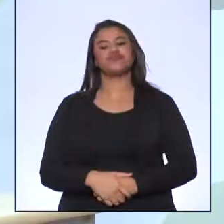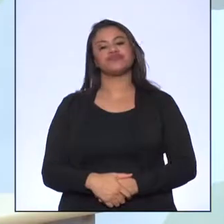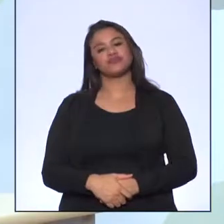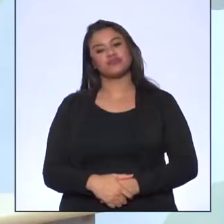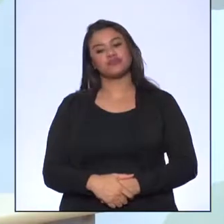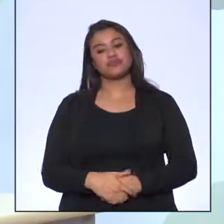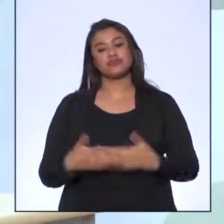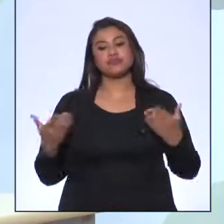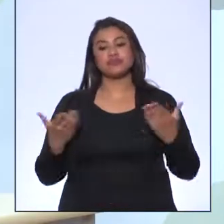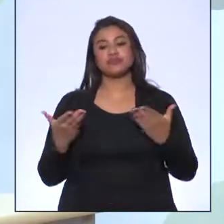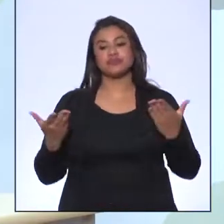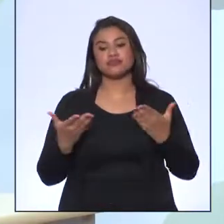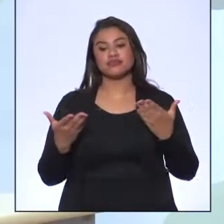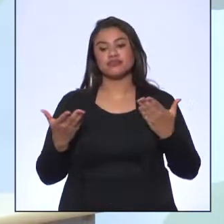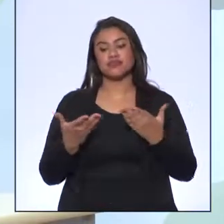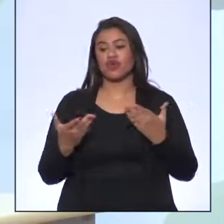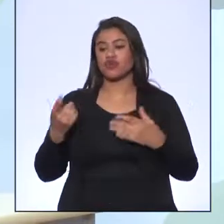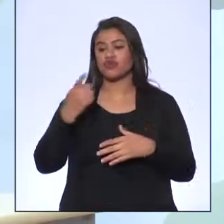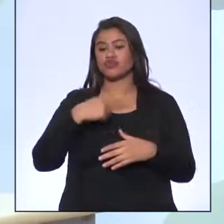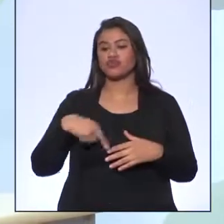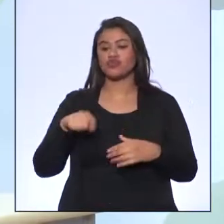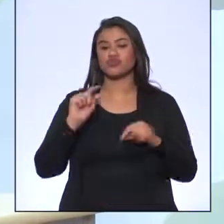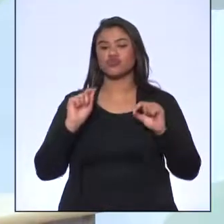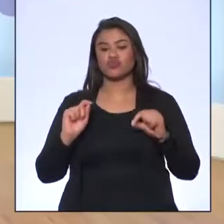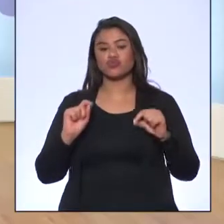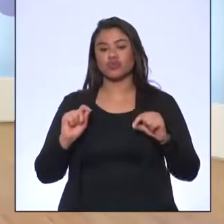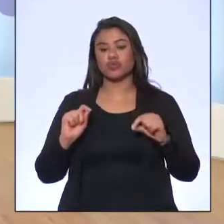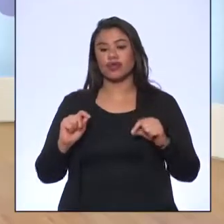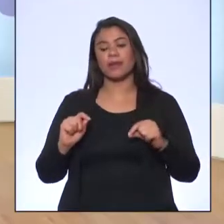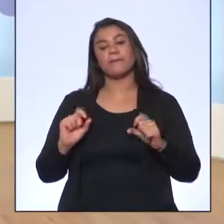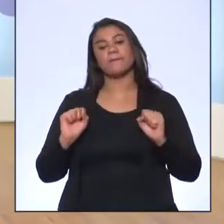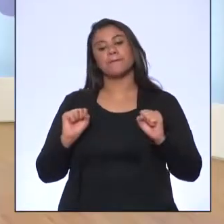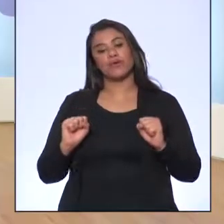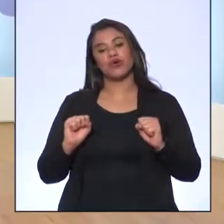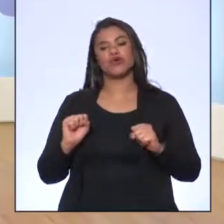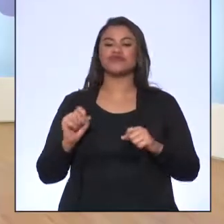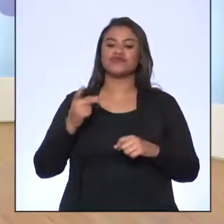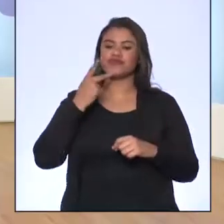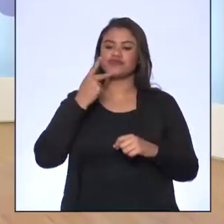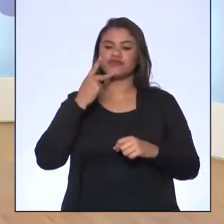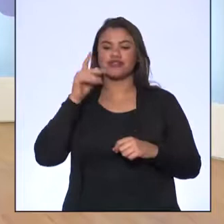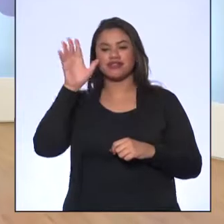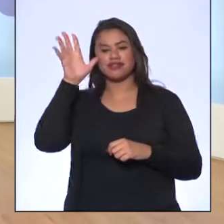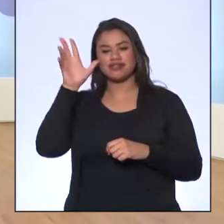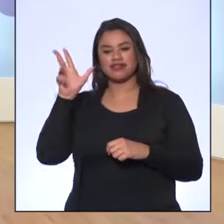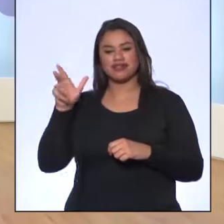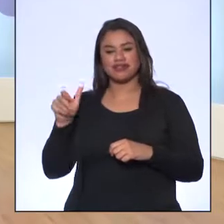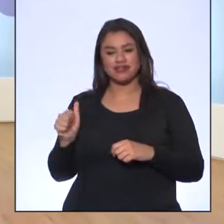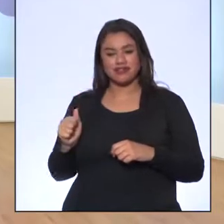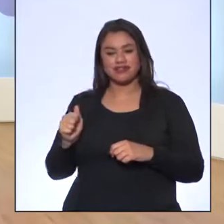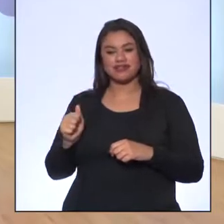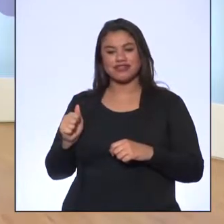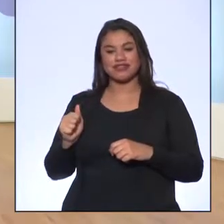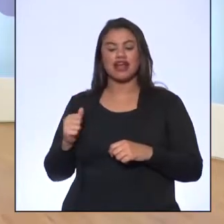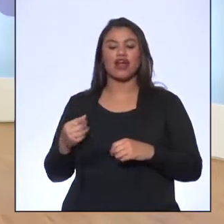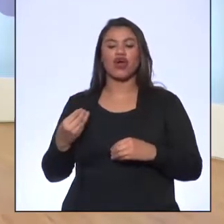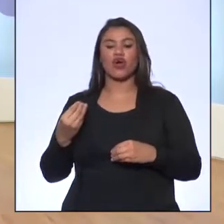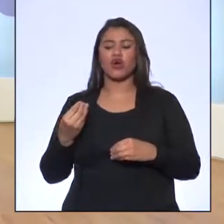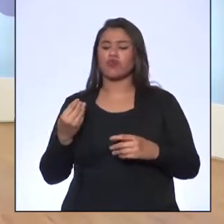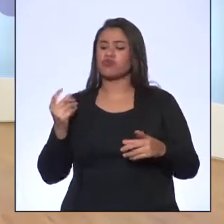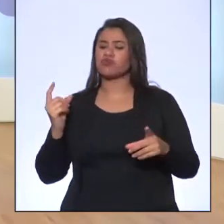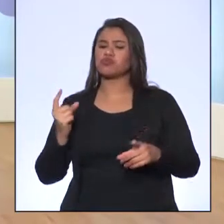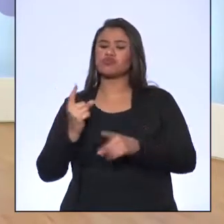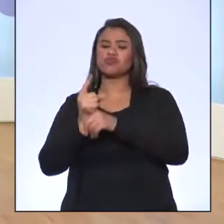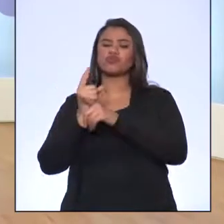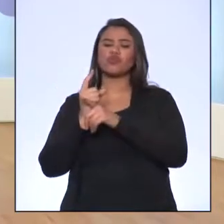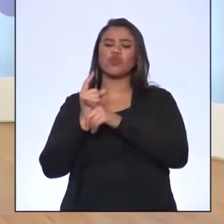agora, professor, o que a gente tem? A gente tem um pouco para falar da África, né, de como a gente faz essa localização